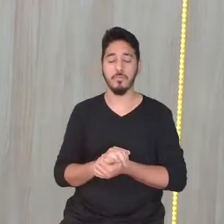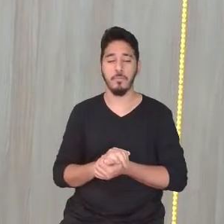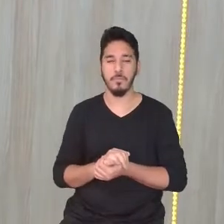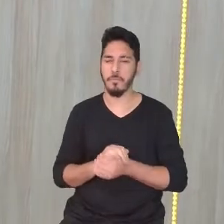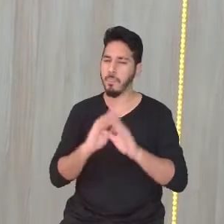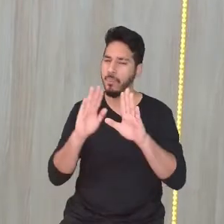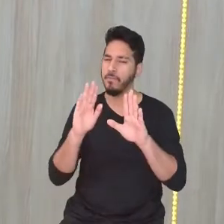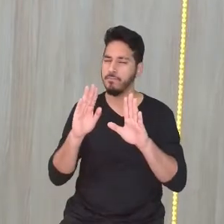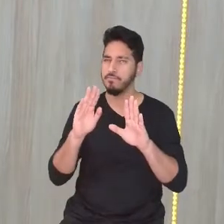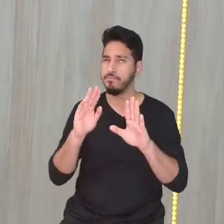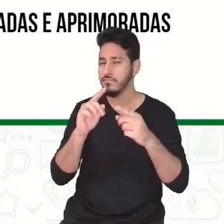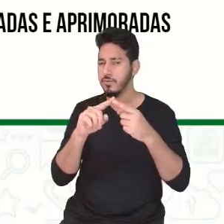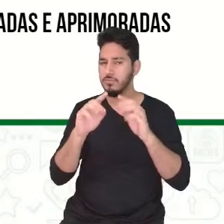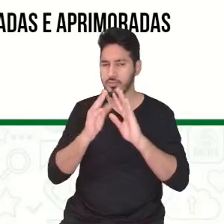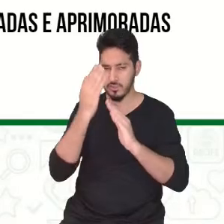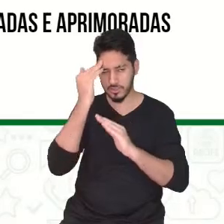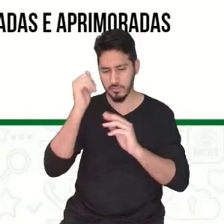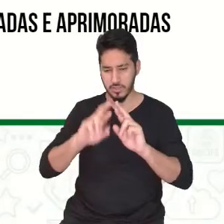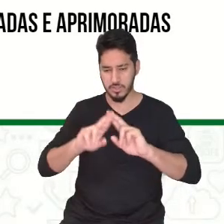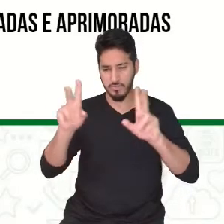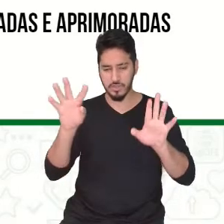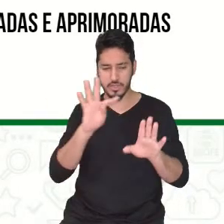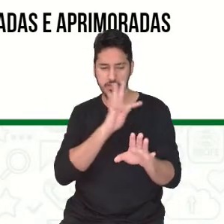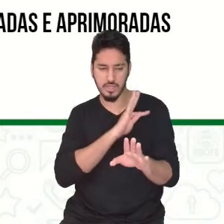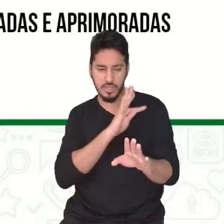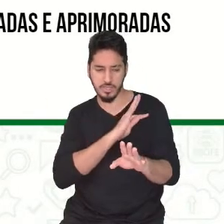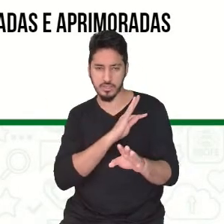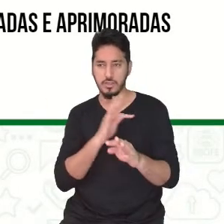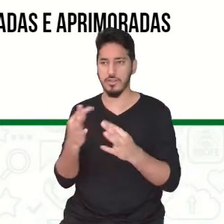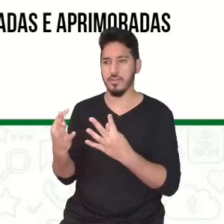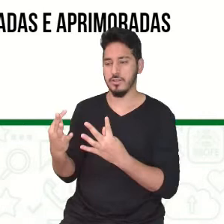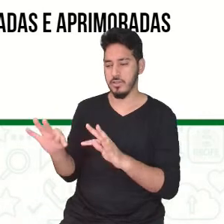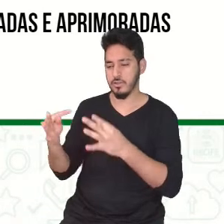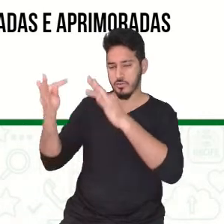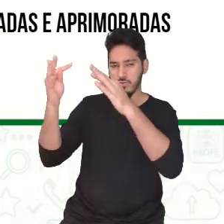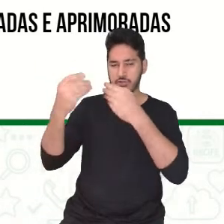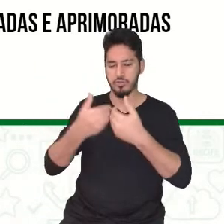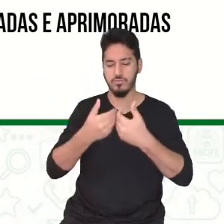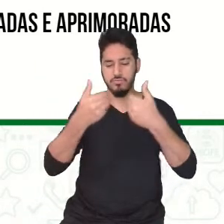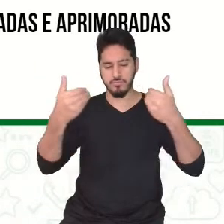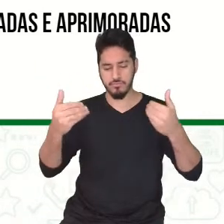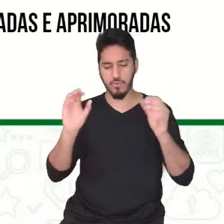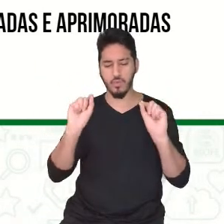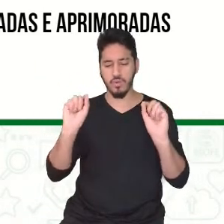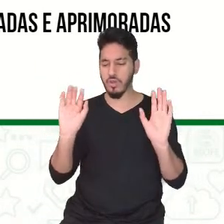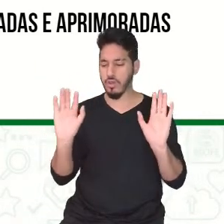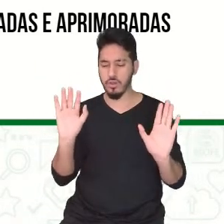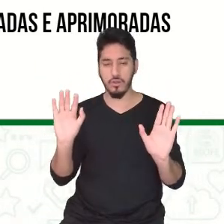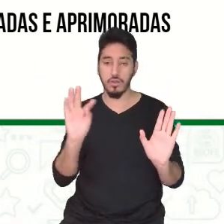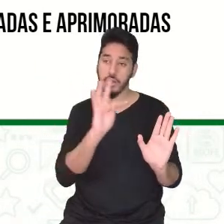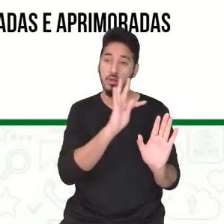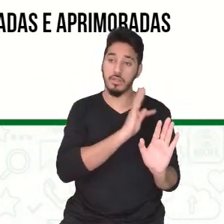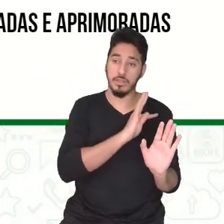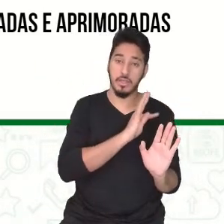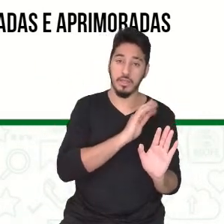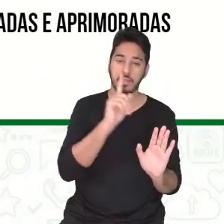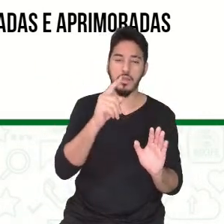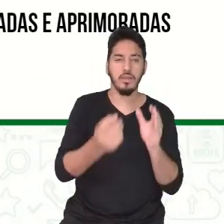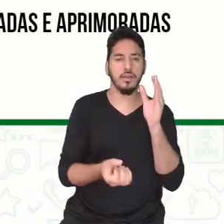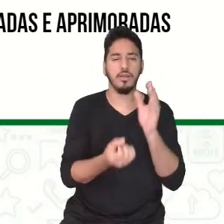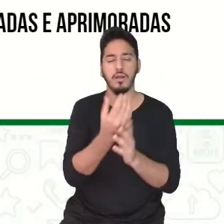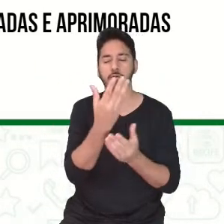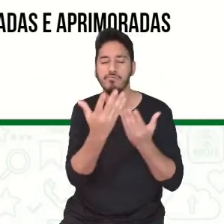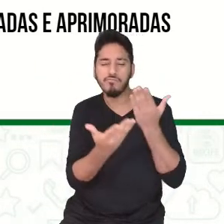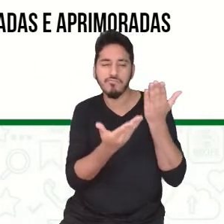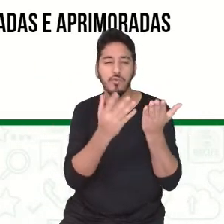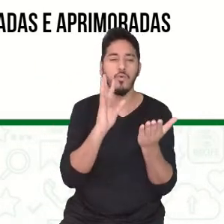vamos primeiro diferenciar o que é técnica e o que é tecnologia, tá, gente? Técnica é criar um manejo,